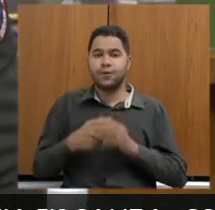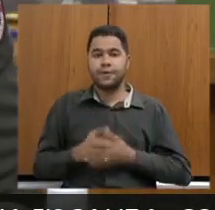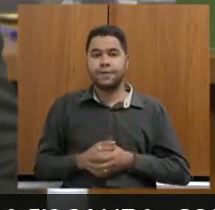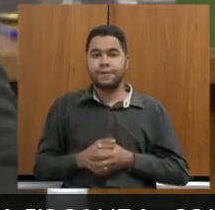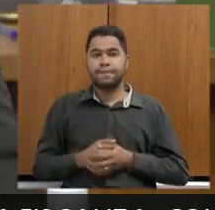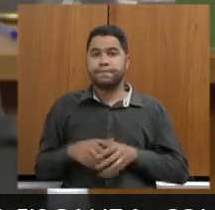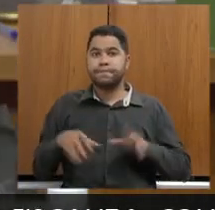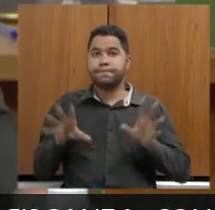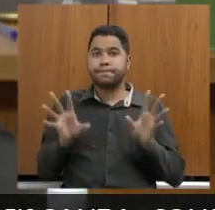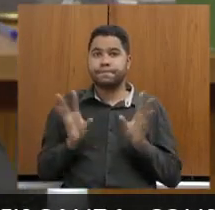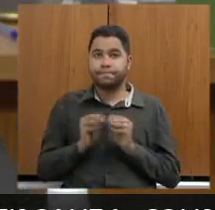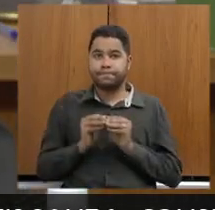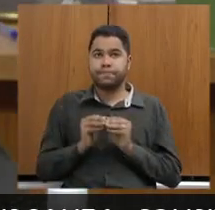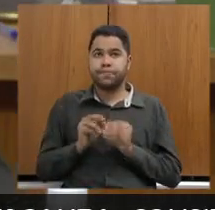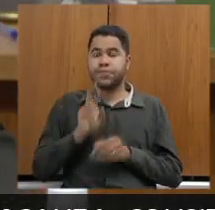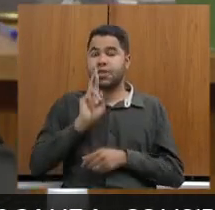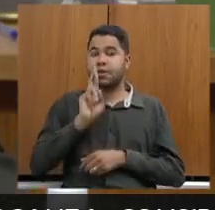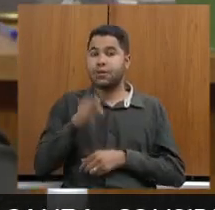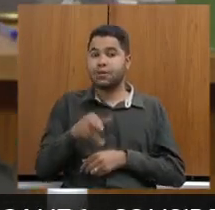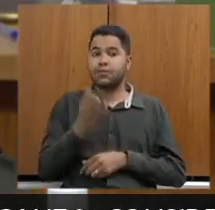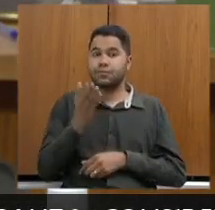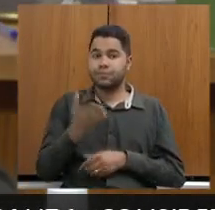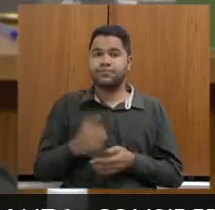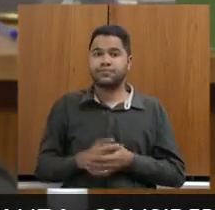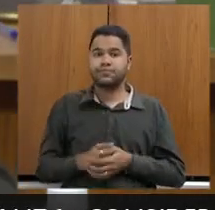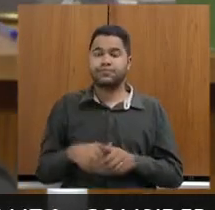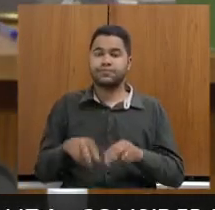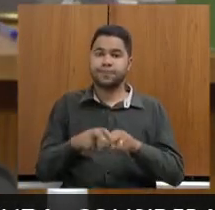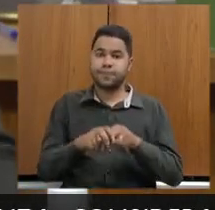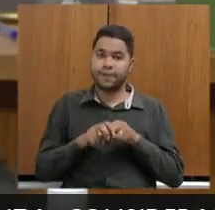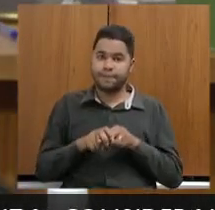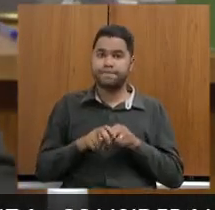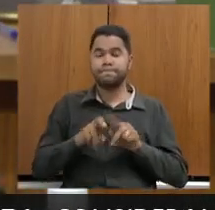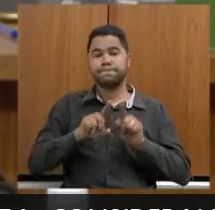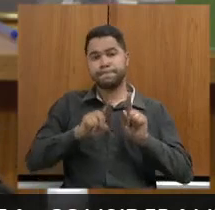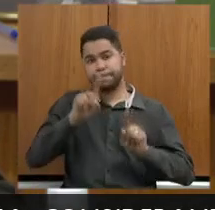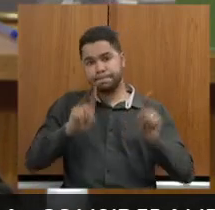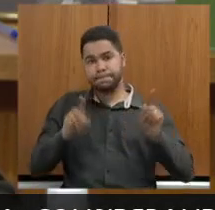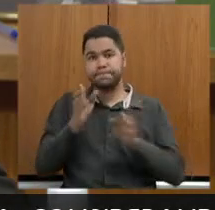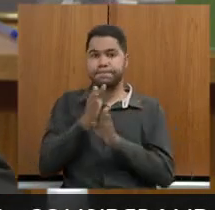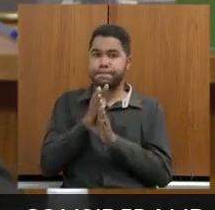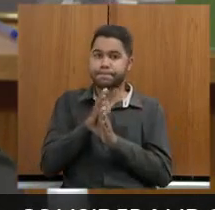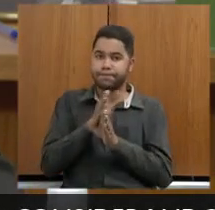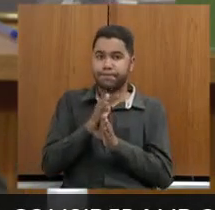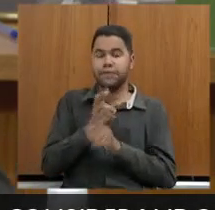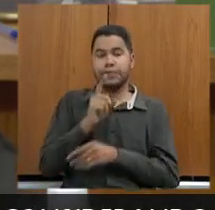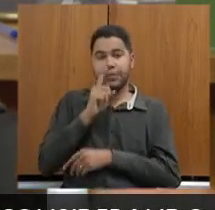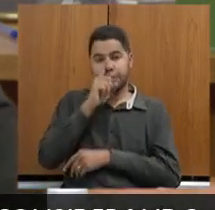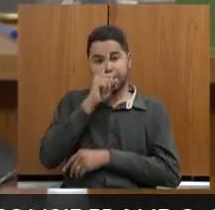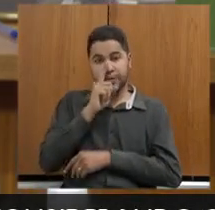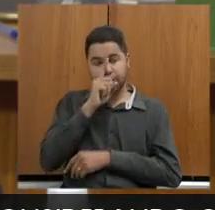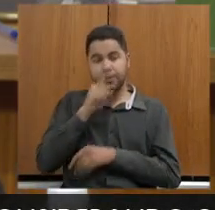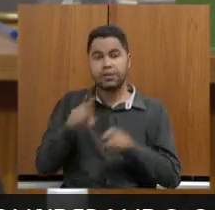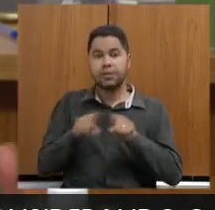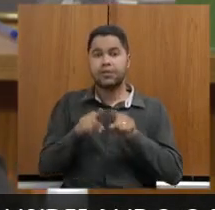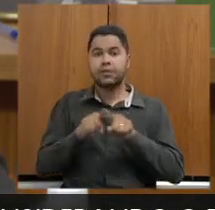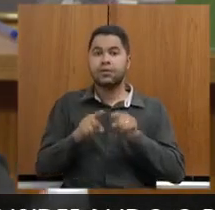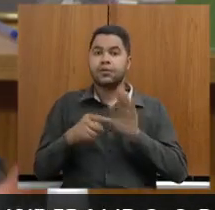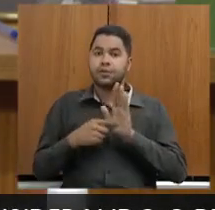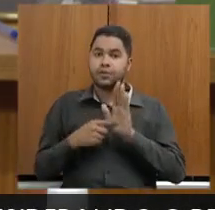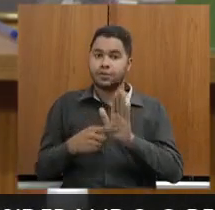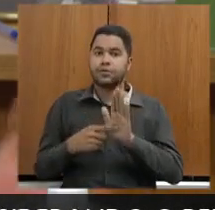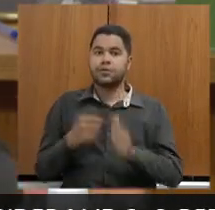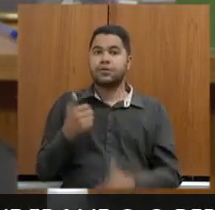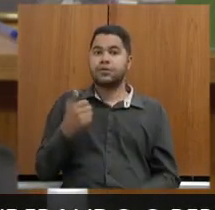Resumindo a resposta é através desse índice de vulnerabilidade ao risco e que congrega